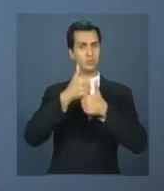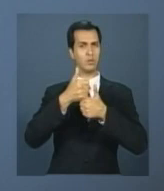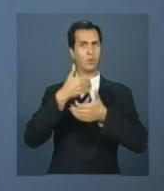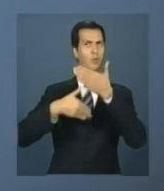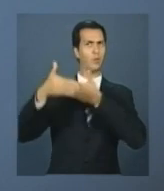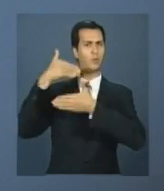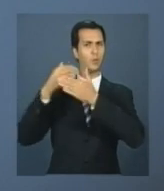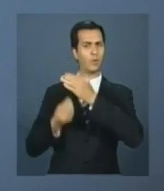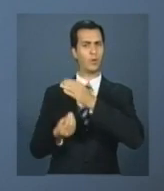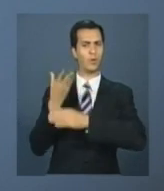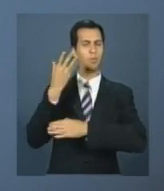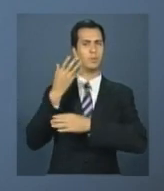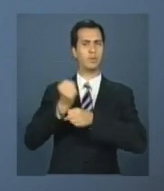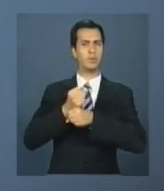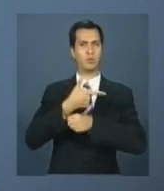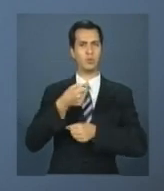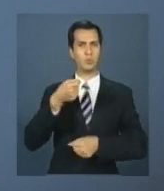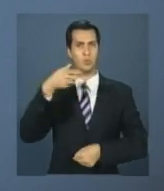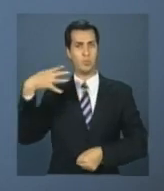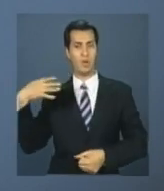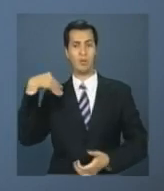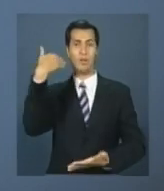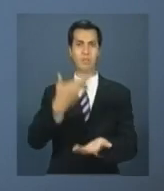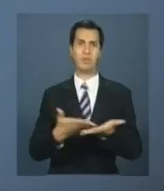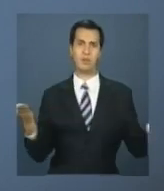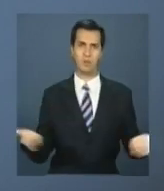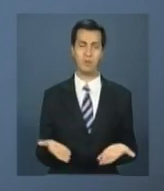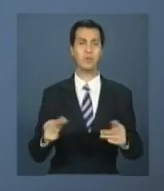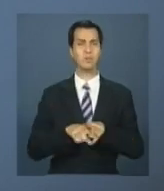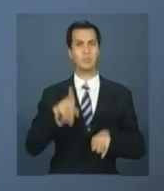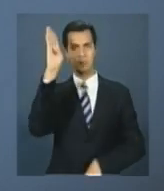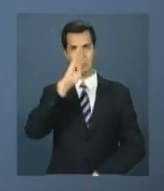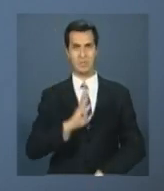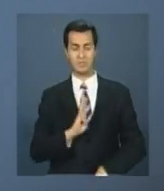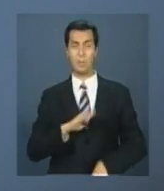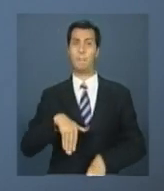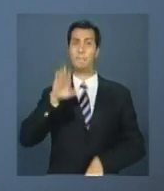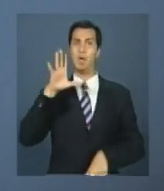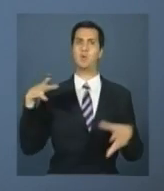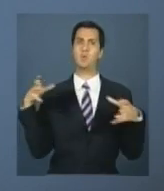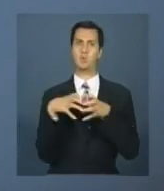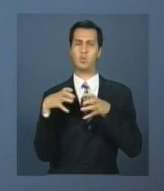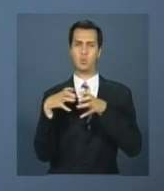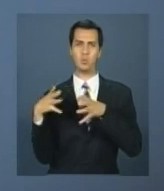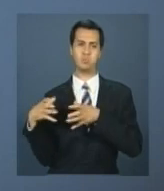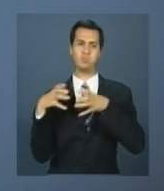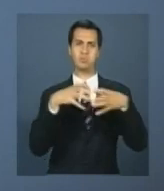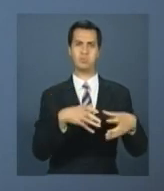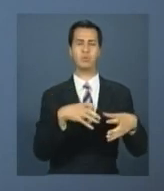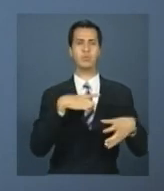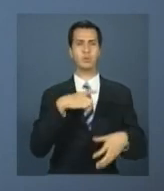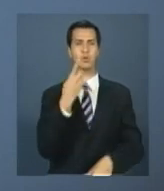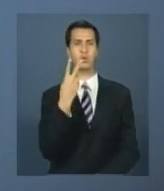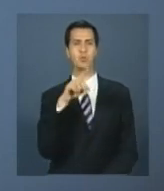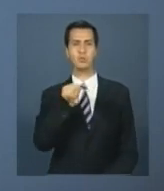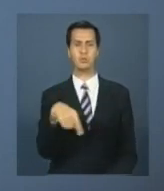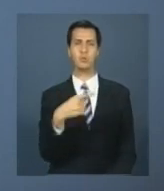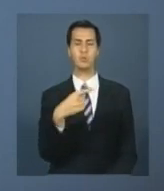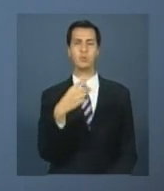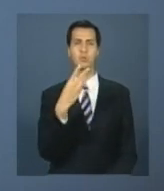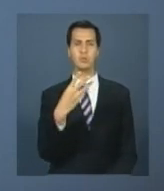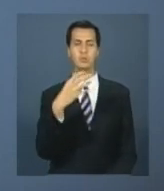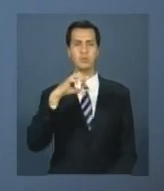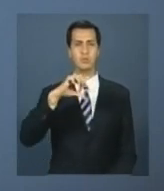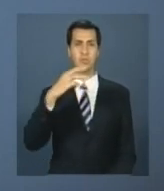em 2004, além de ser o maior contribuinte de tropas da missão, hoje com 2.193 efetivos de um total